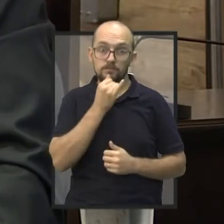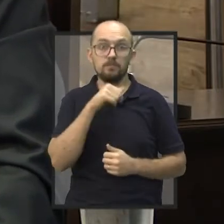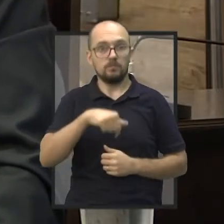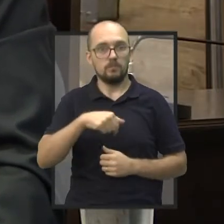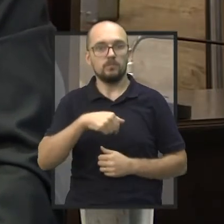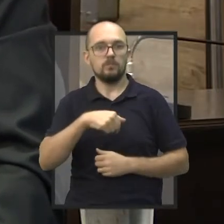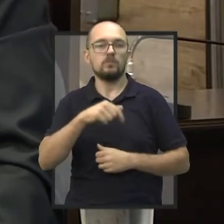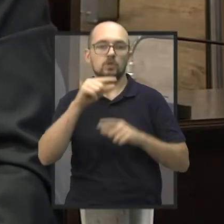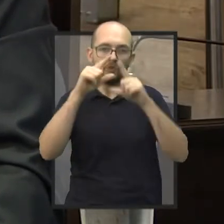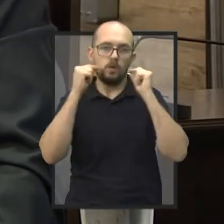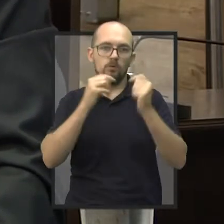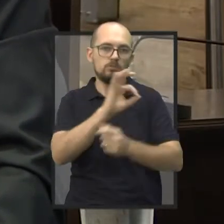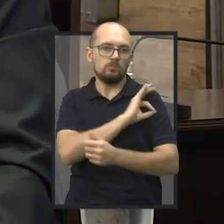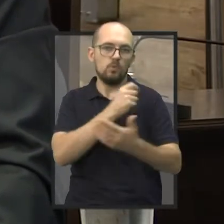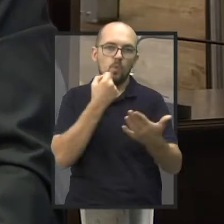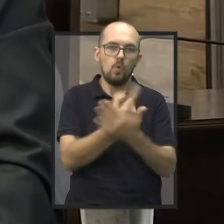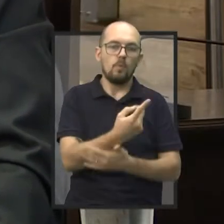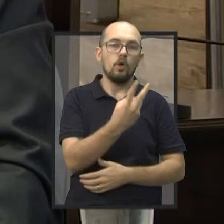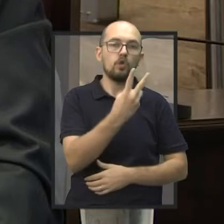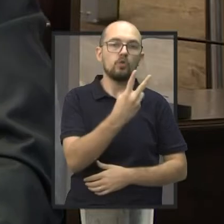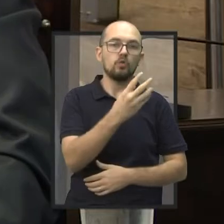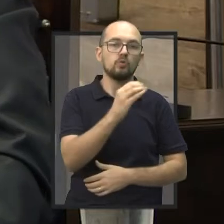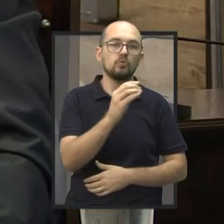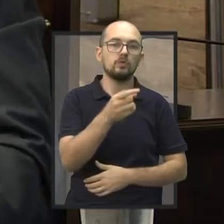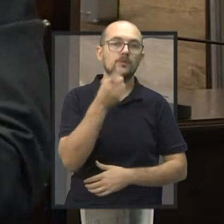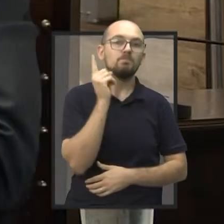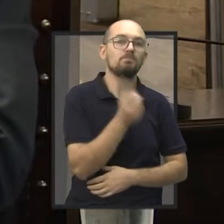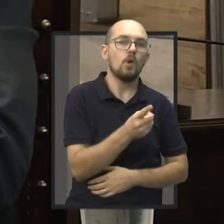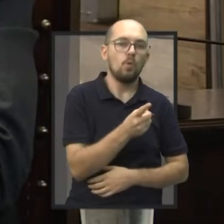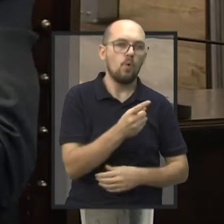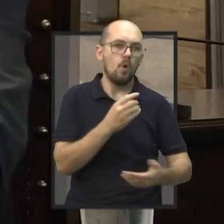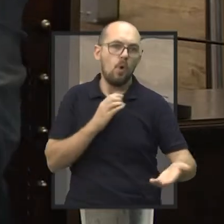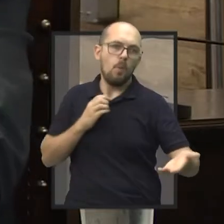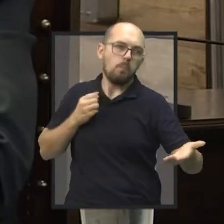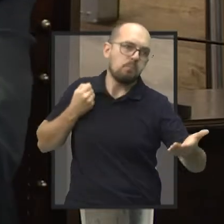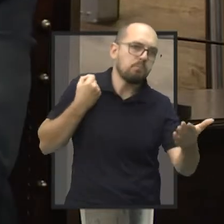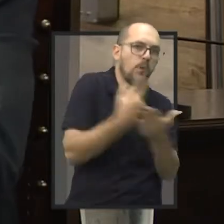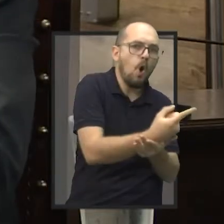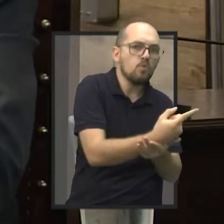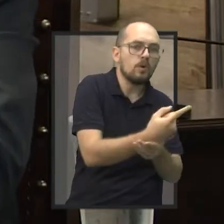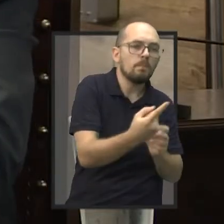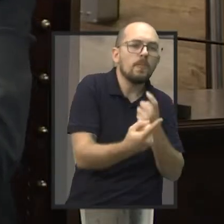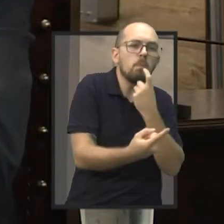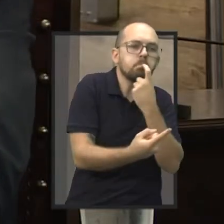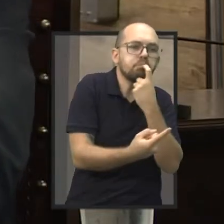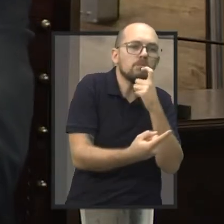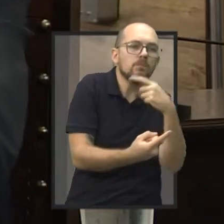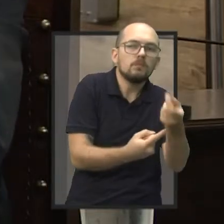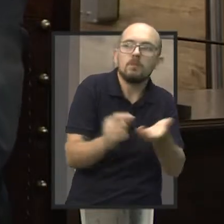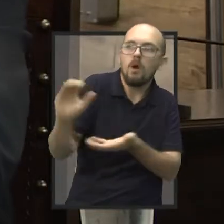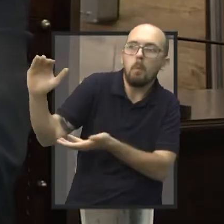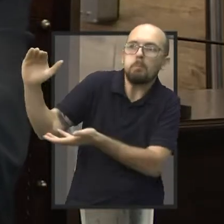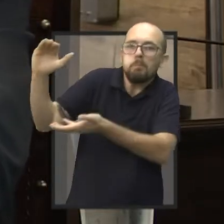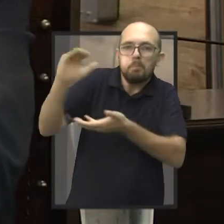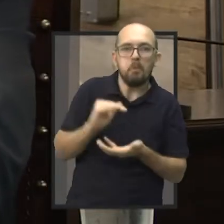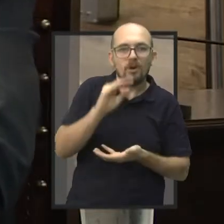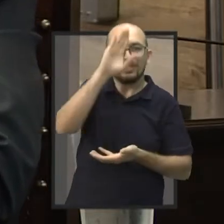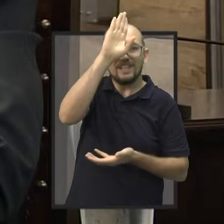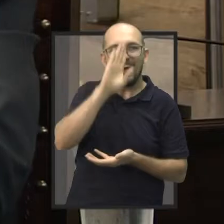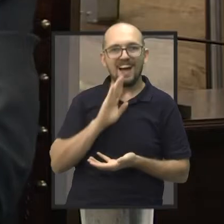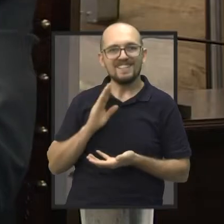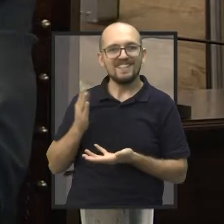testes rápidos e em seguida recebeu de graça do governo do estado. Então eu achei que faltou ali um pouco de comunicação entre ele e a